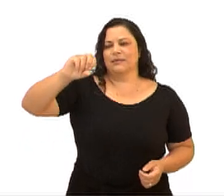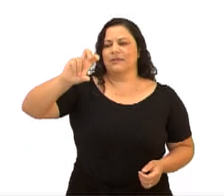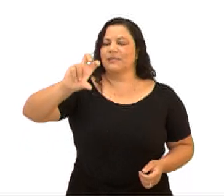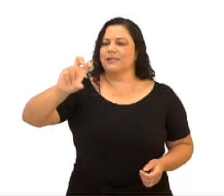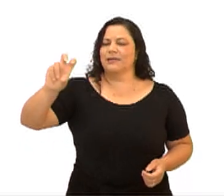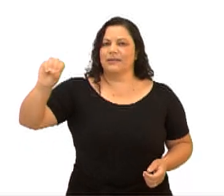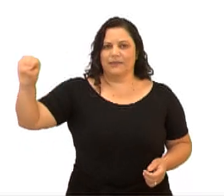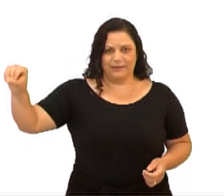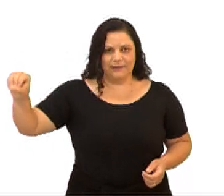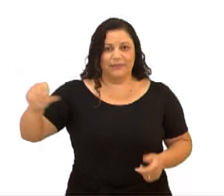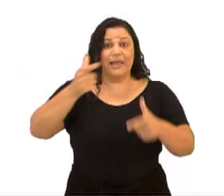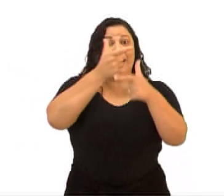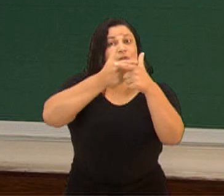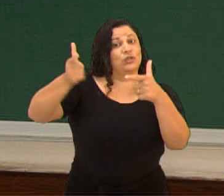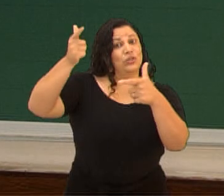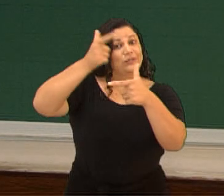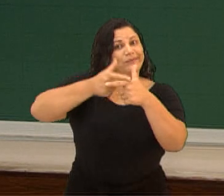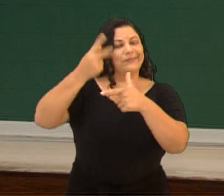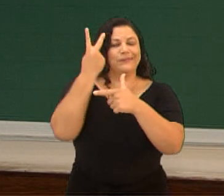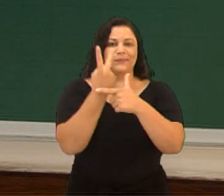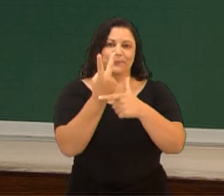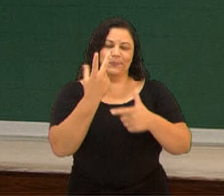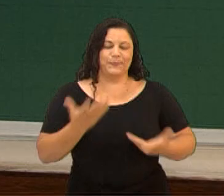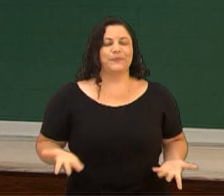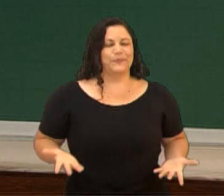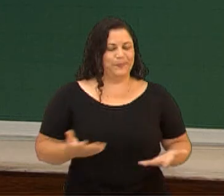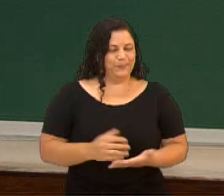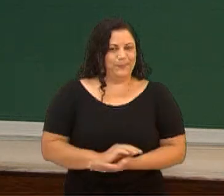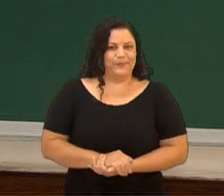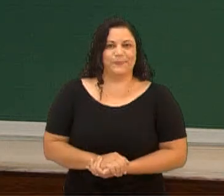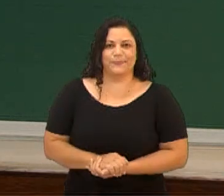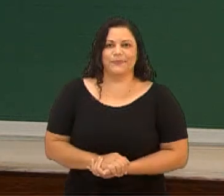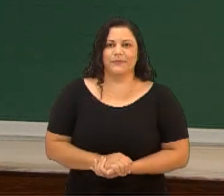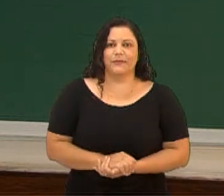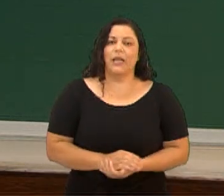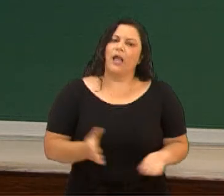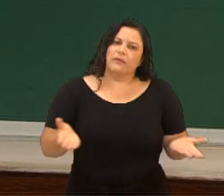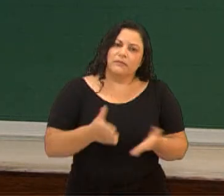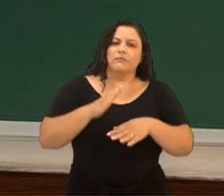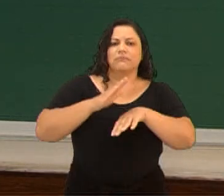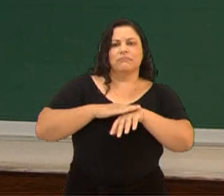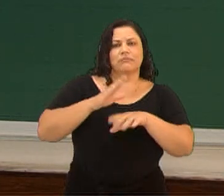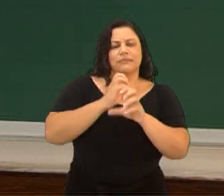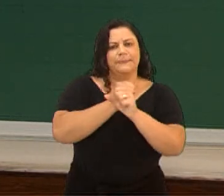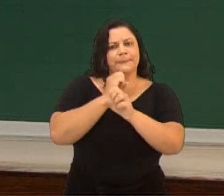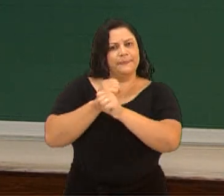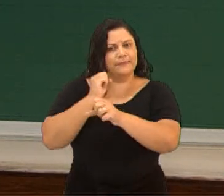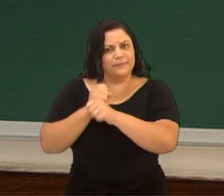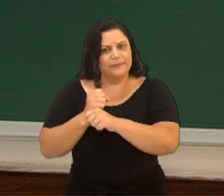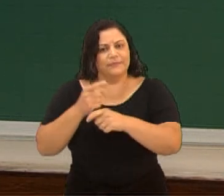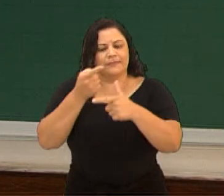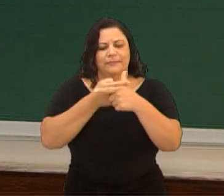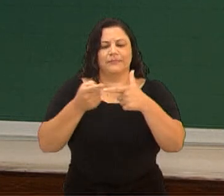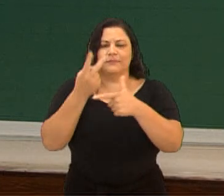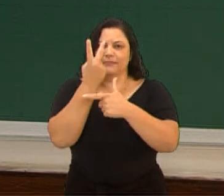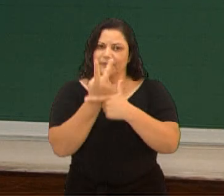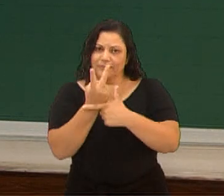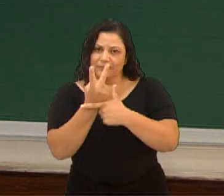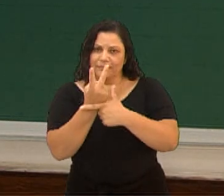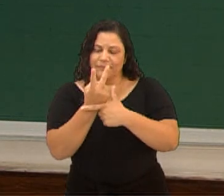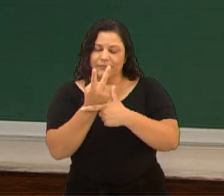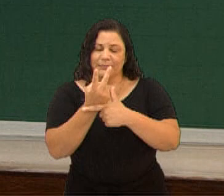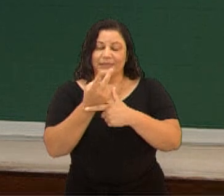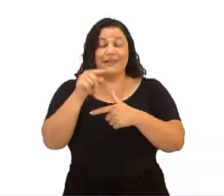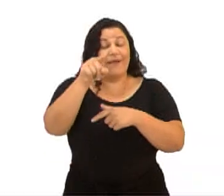19.500 divididos por 2, certinho? Fazendo a continha, dividindo por 2, façam